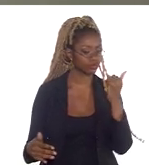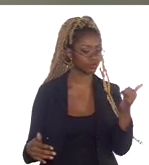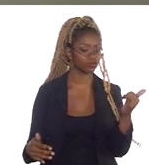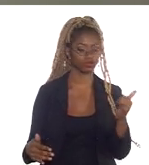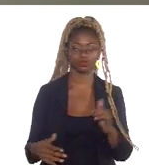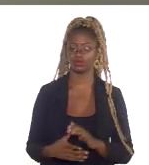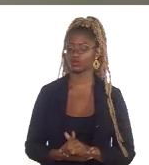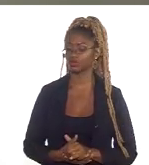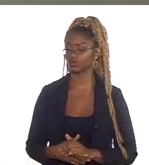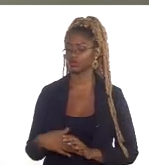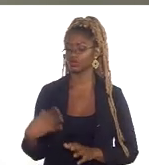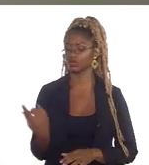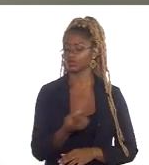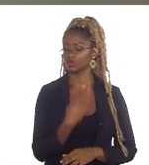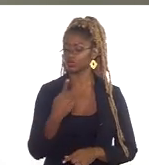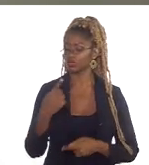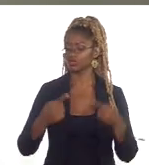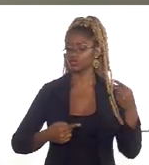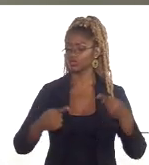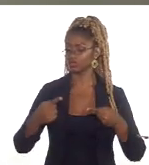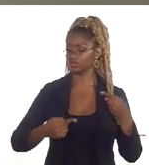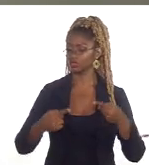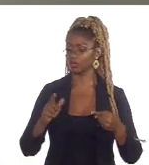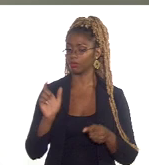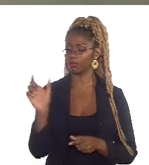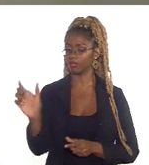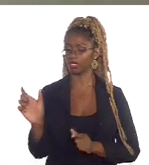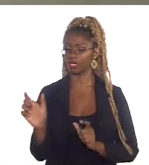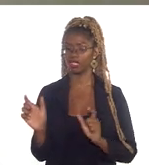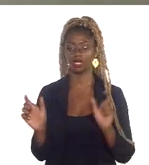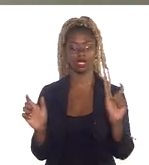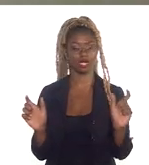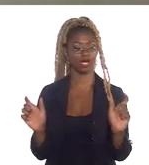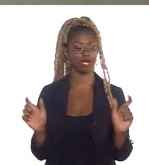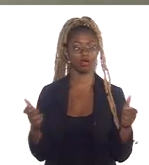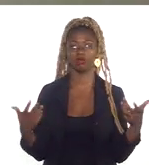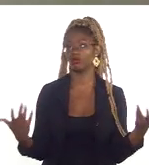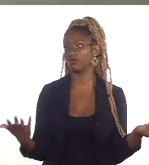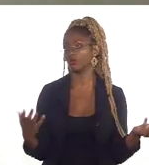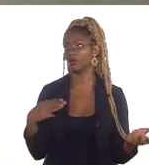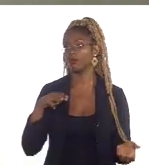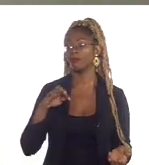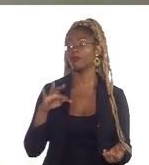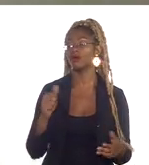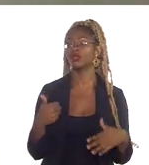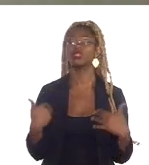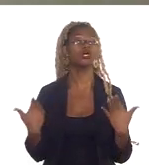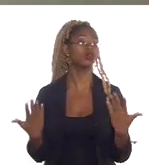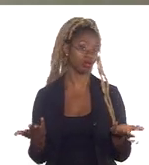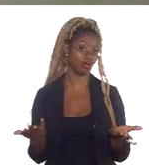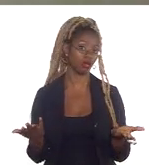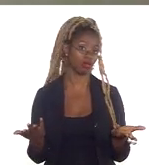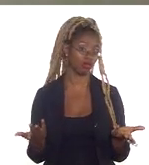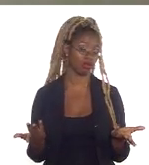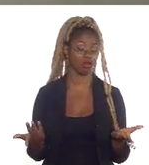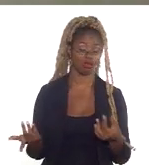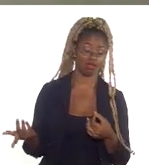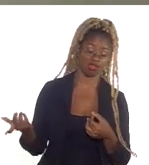Nós estamos discutindo palavras, né? Porque qual é a meta? Recuperar